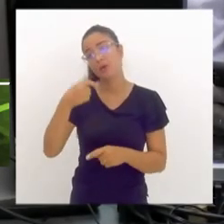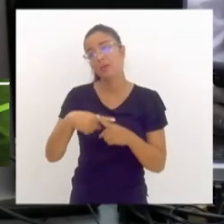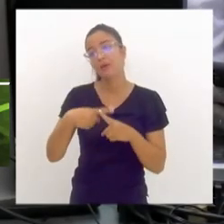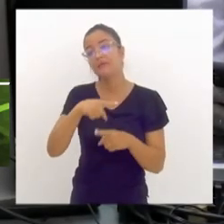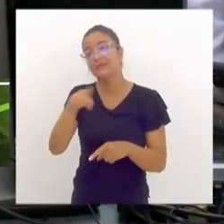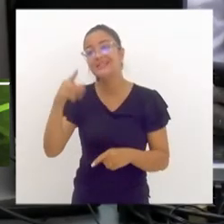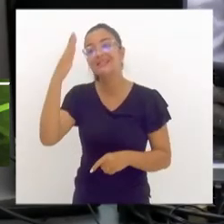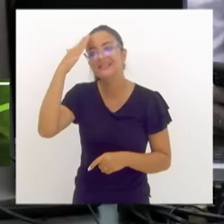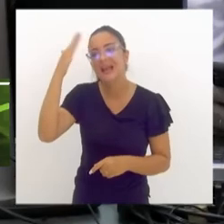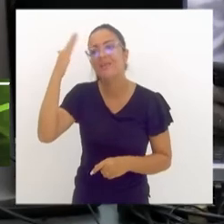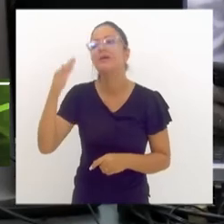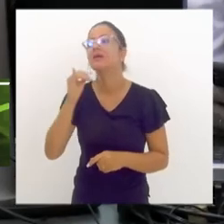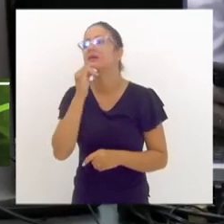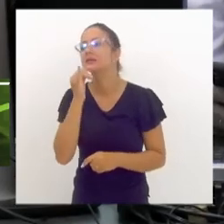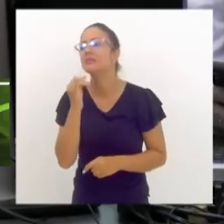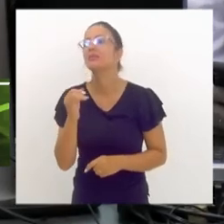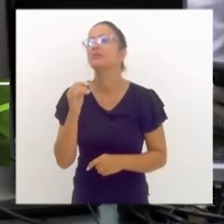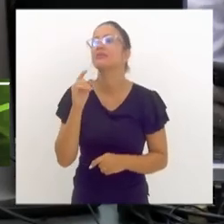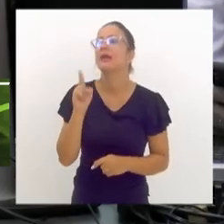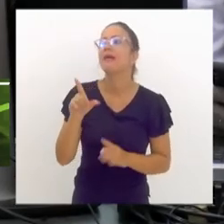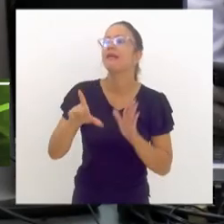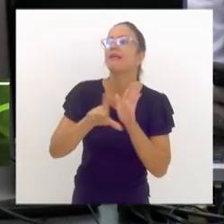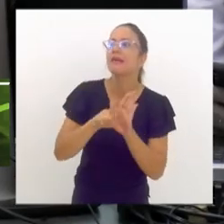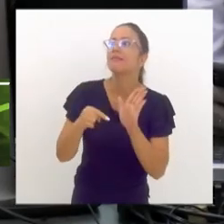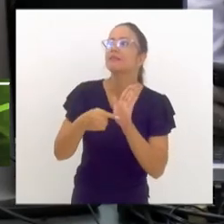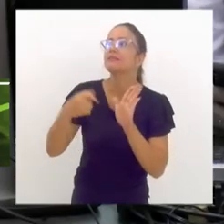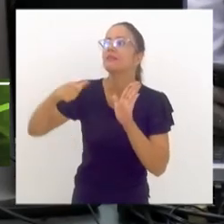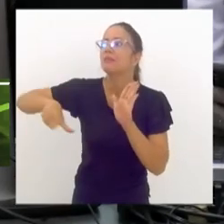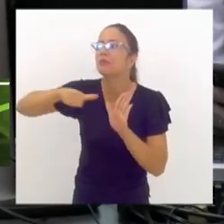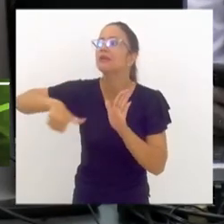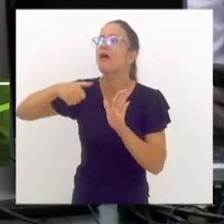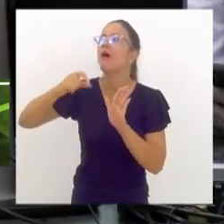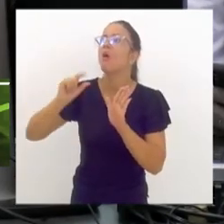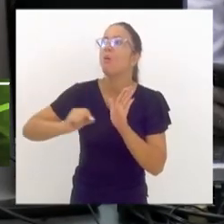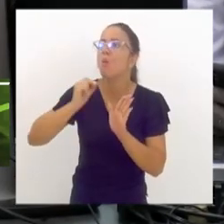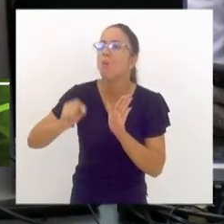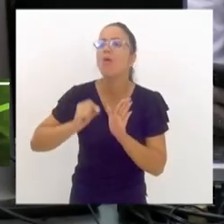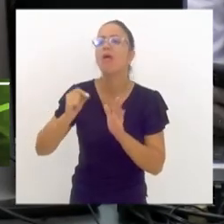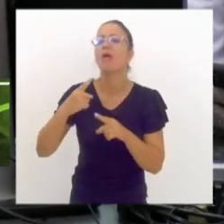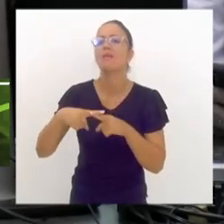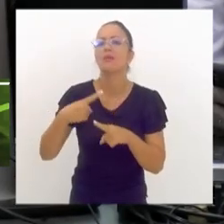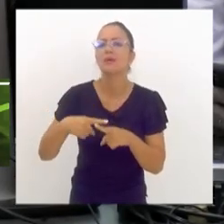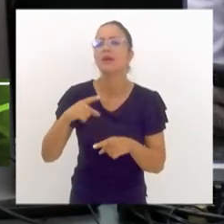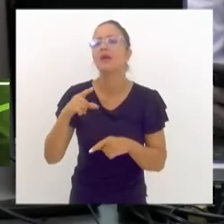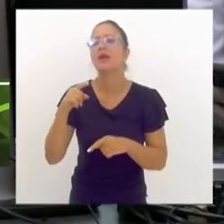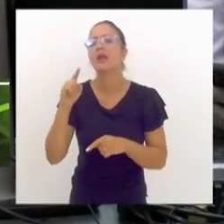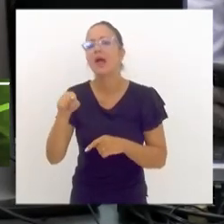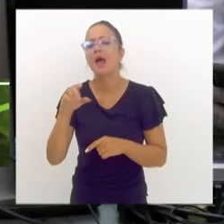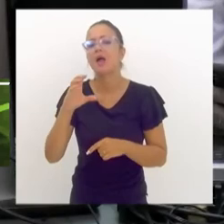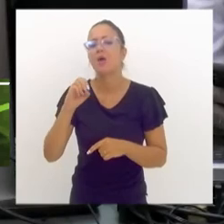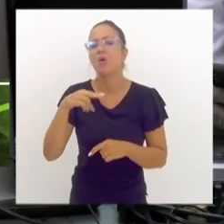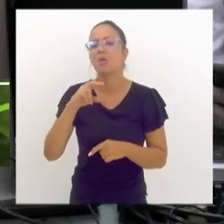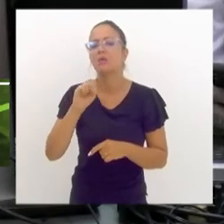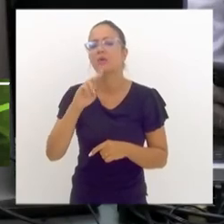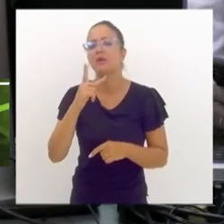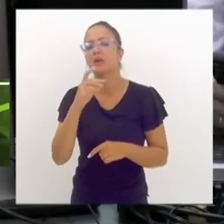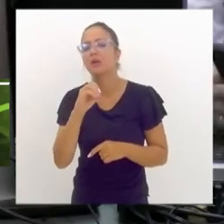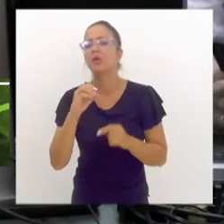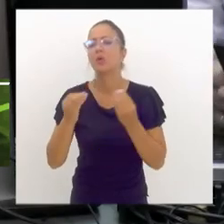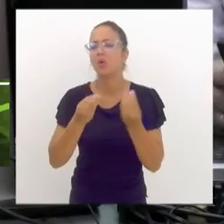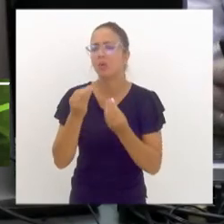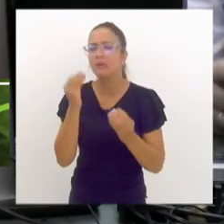de dizer qual é a atualização que essa lei merece em relação ao que está acontecendo no Conselho, funcionamento do Conselho e tudo mais. Então, a gente pode tentar propor